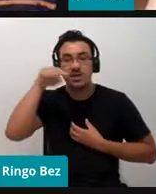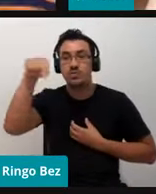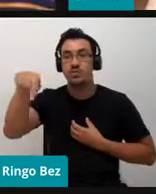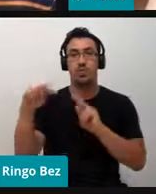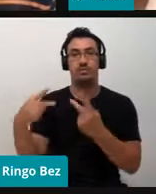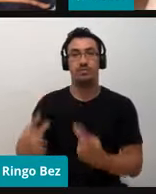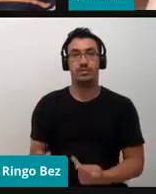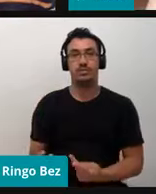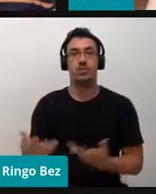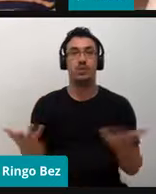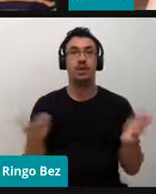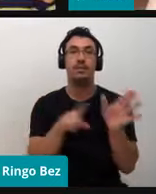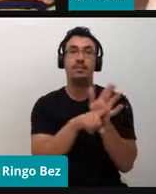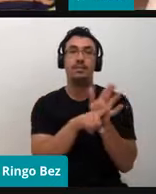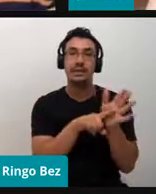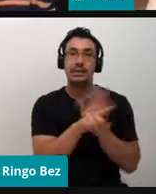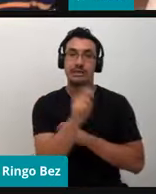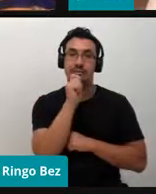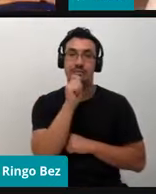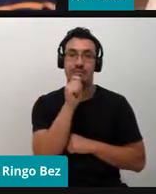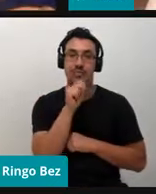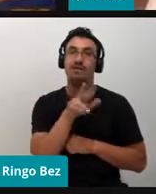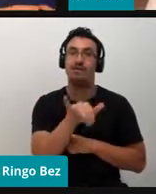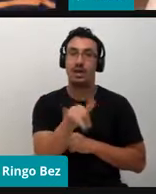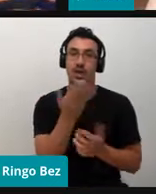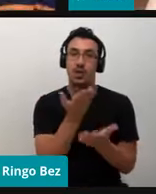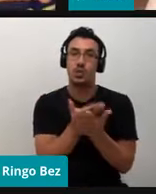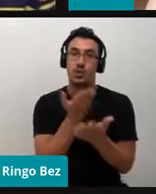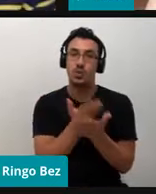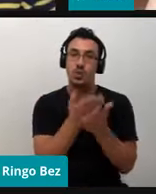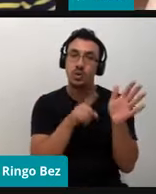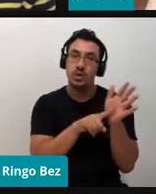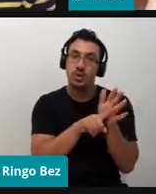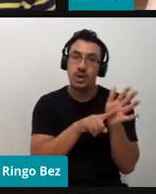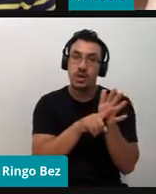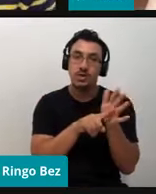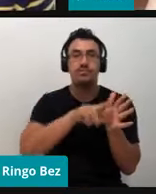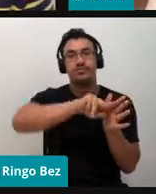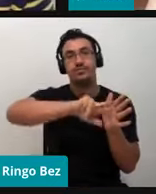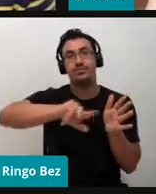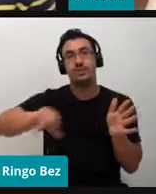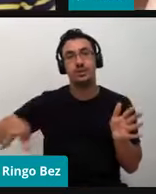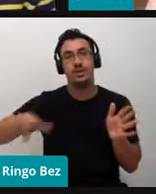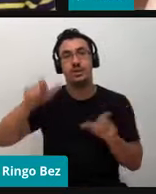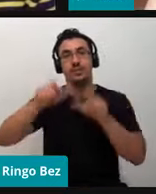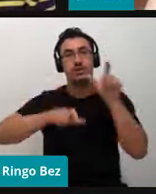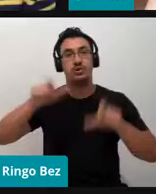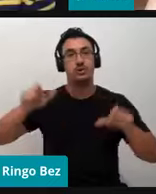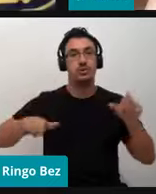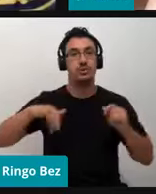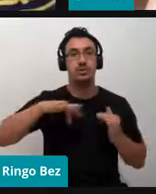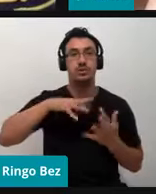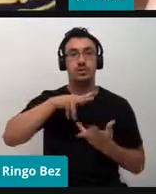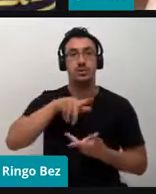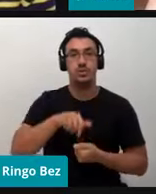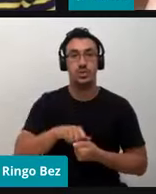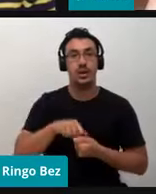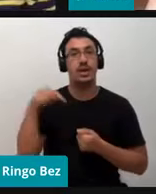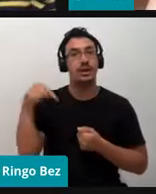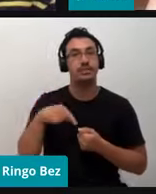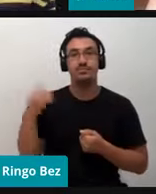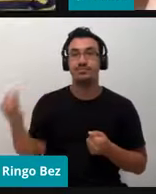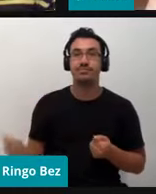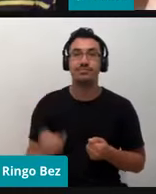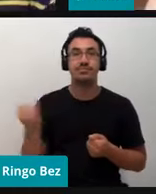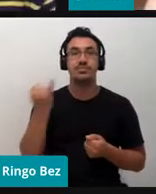uma pesquisa que está sendo realizada por inúmeras pessoas no mundo, e ela é fundamental para a gente